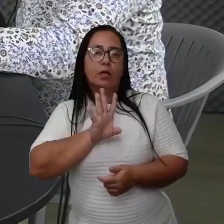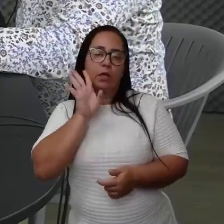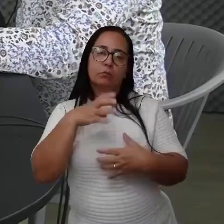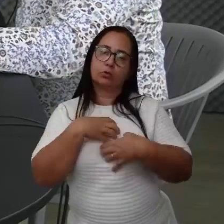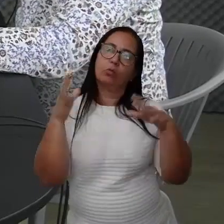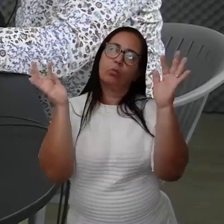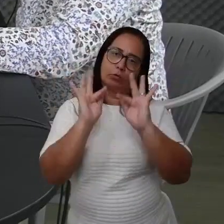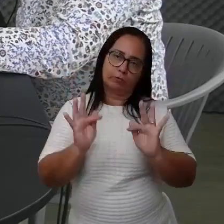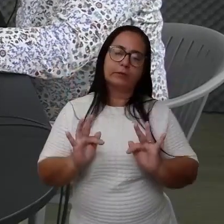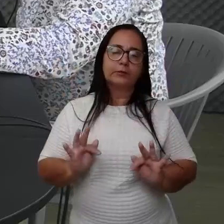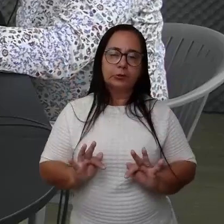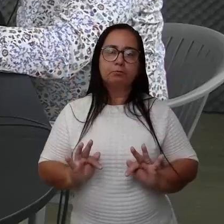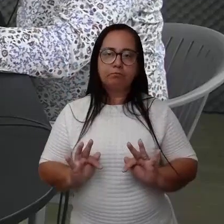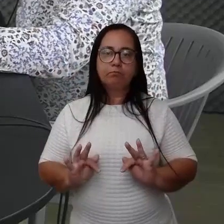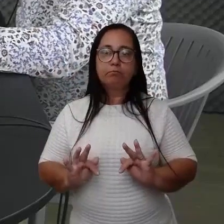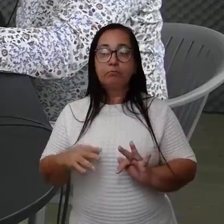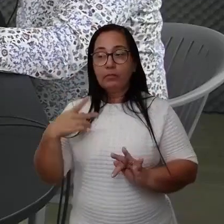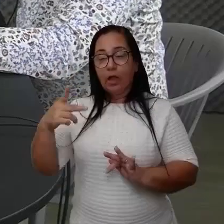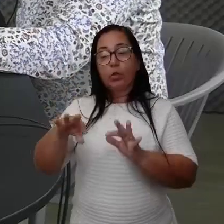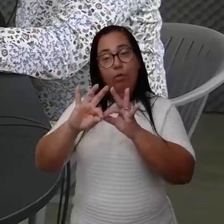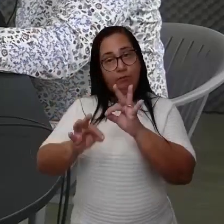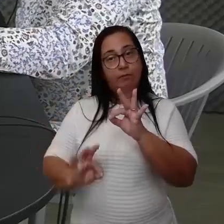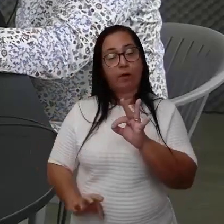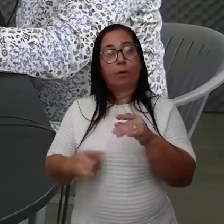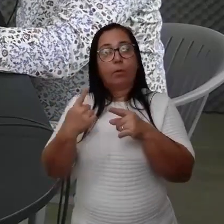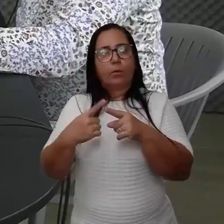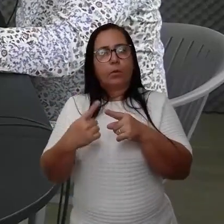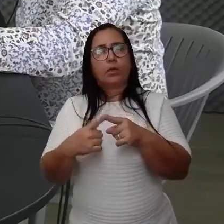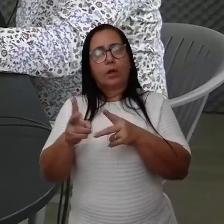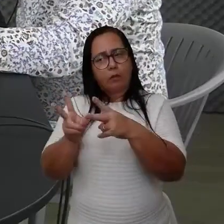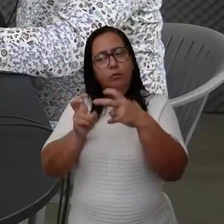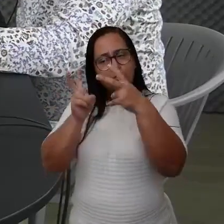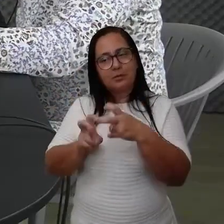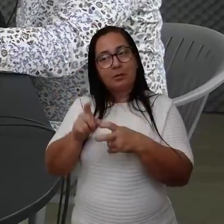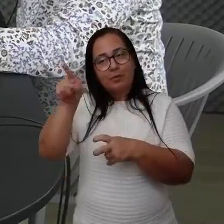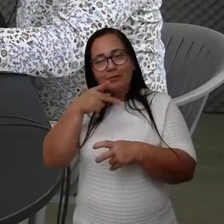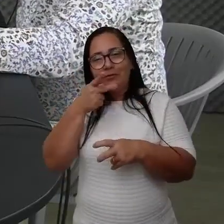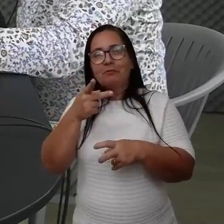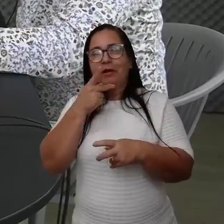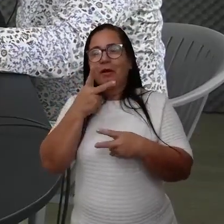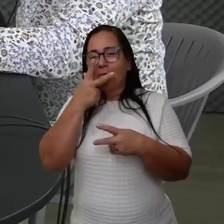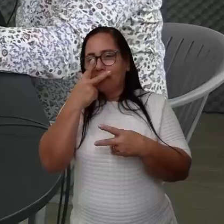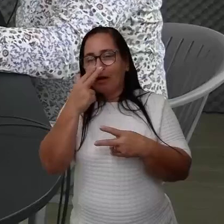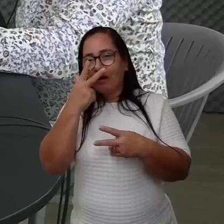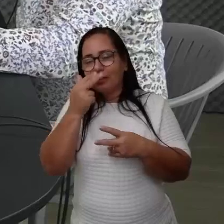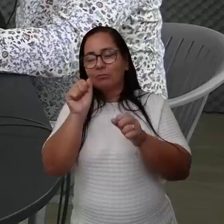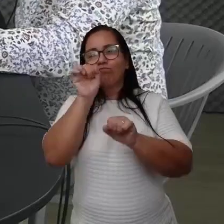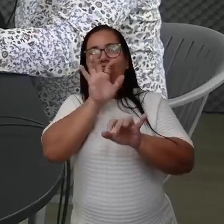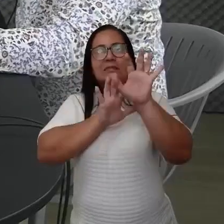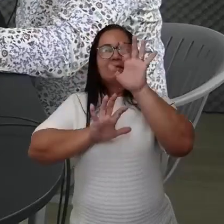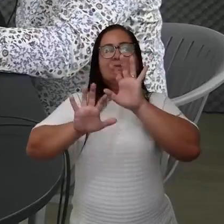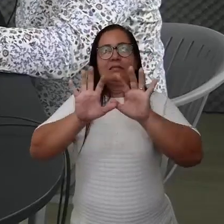feliz dessa tua fala, porque nós percebemos isso é visível, viu? Na